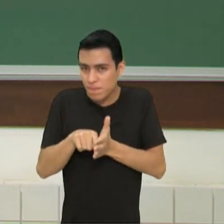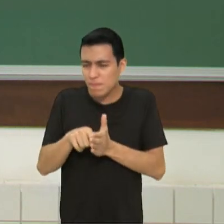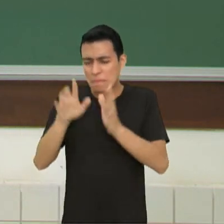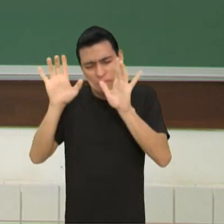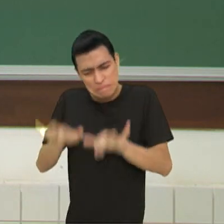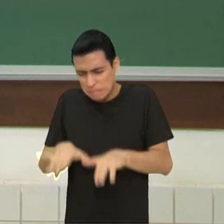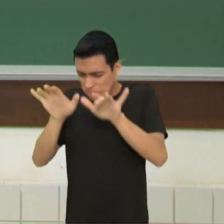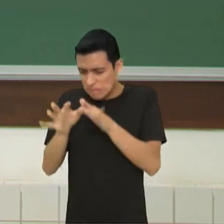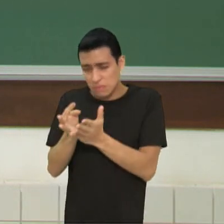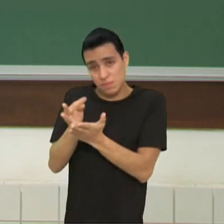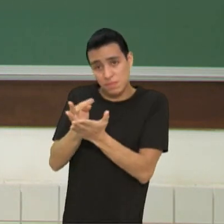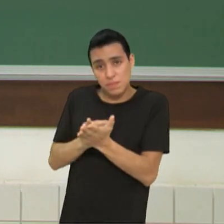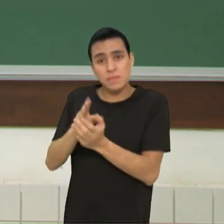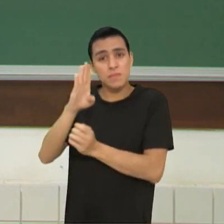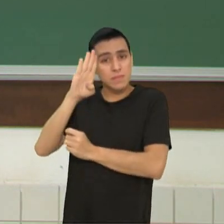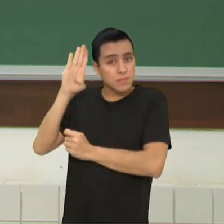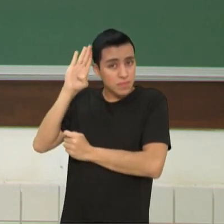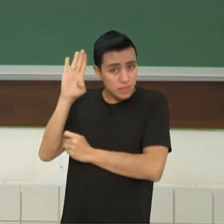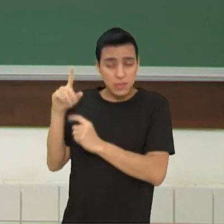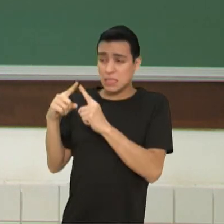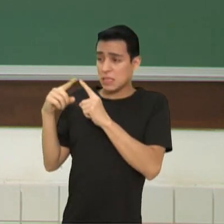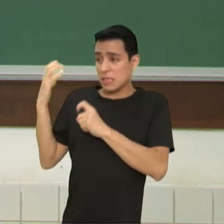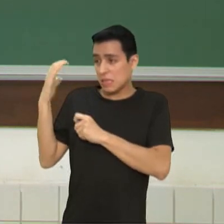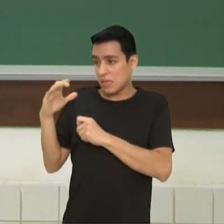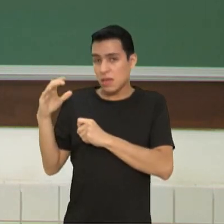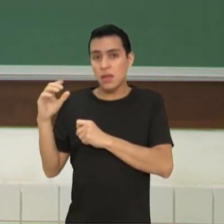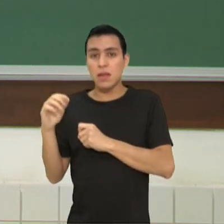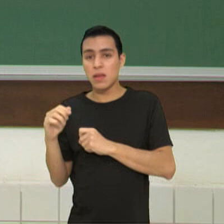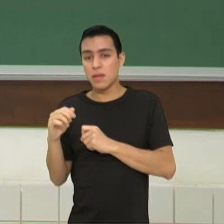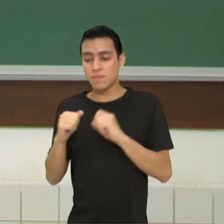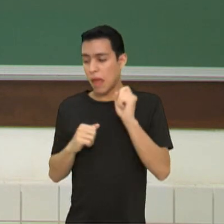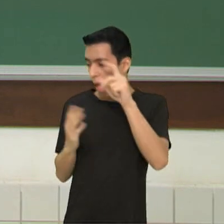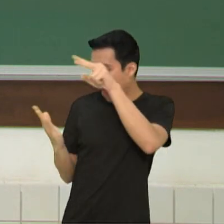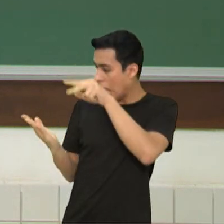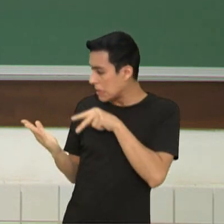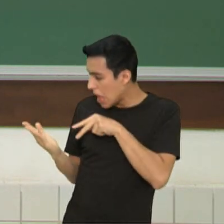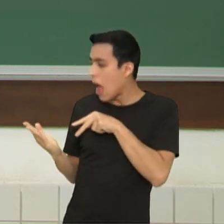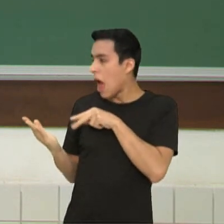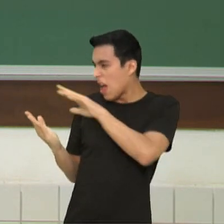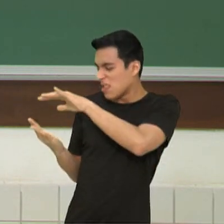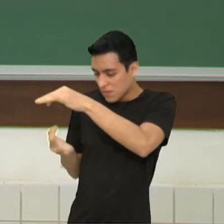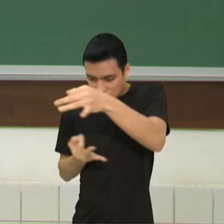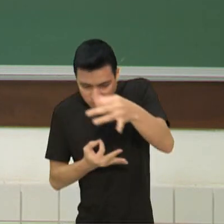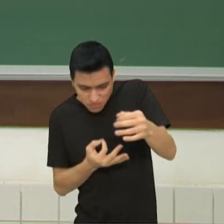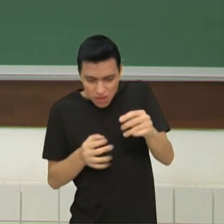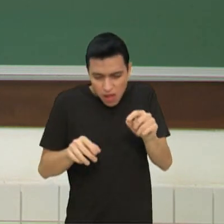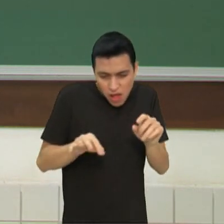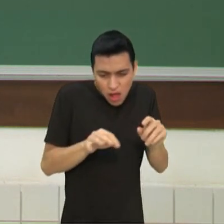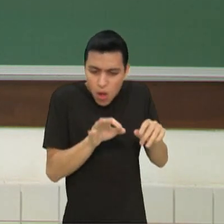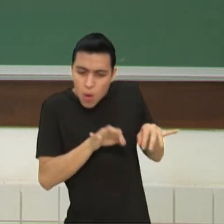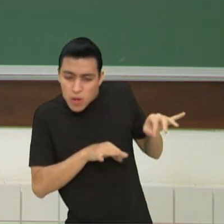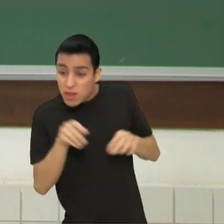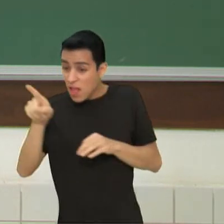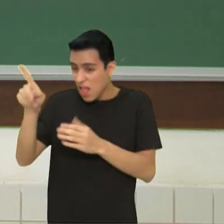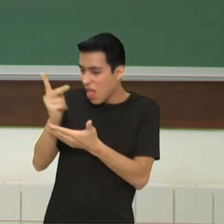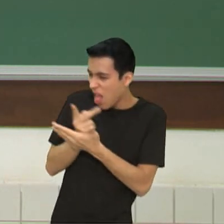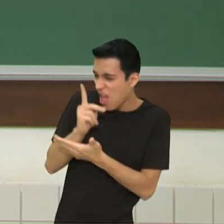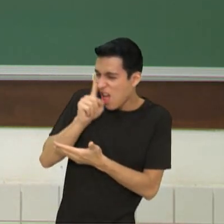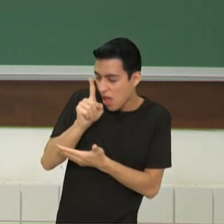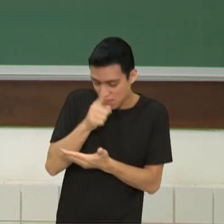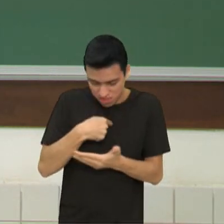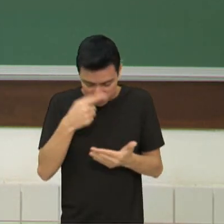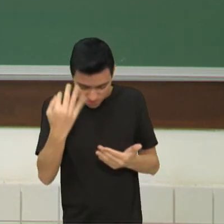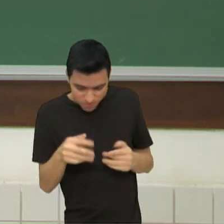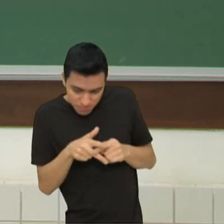escrevendo textos científicos, um lugar lendo o texto científico do outro, aprimorando as suas técnicas, vendo que o outro já errou, vendo